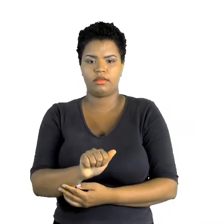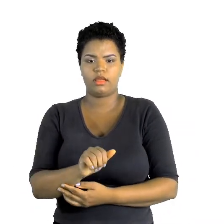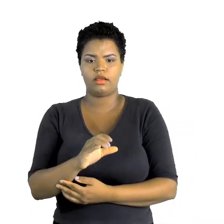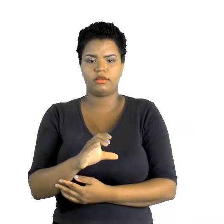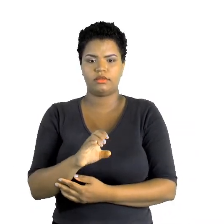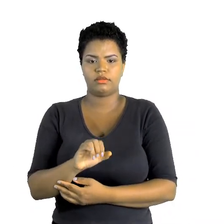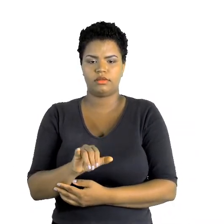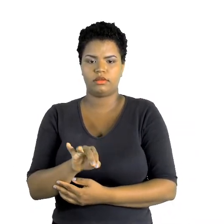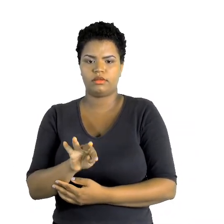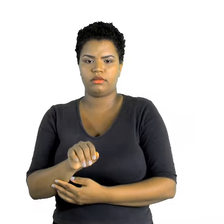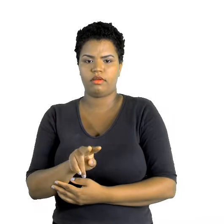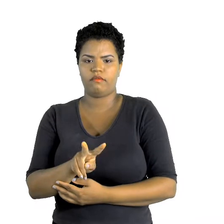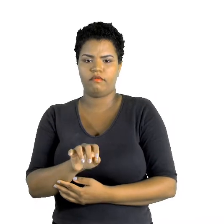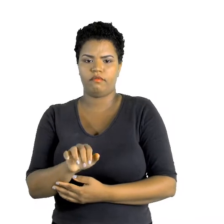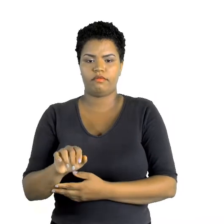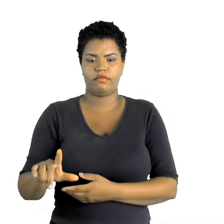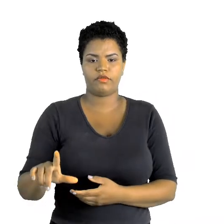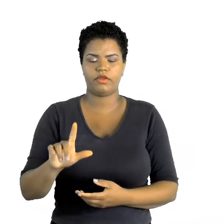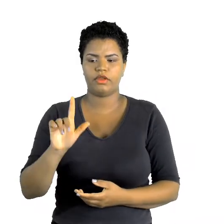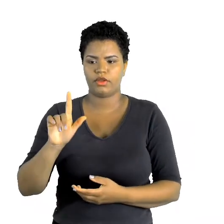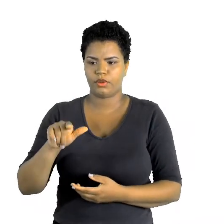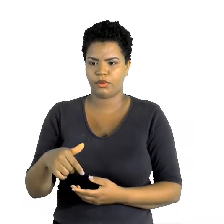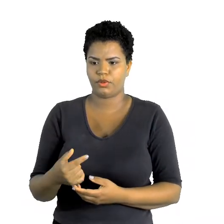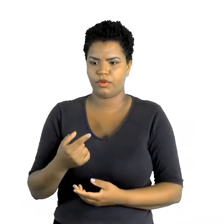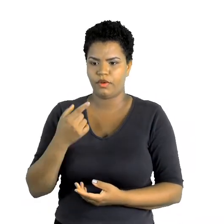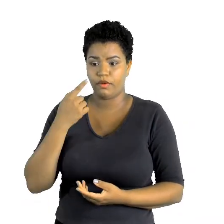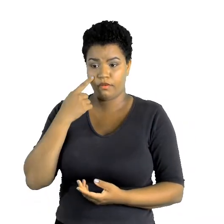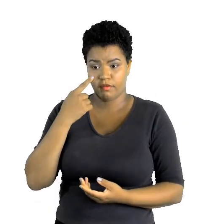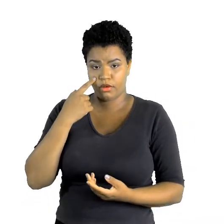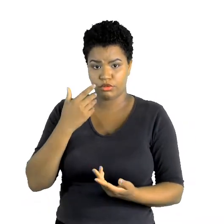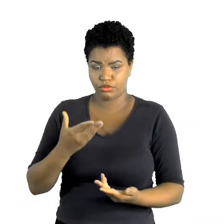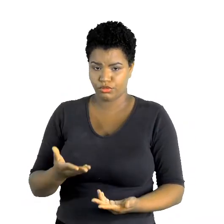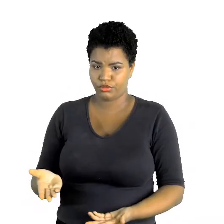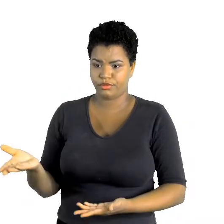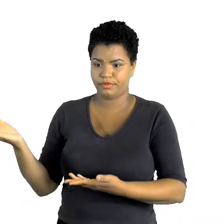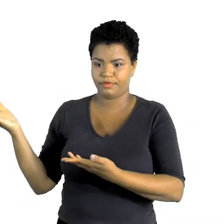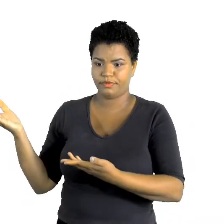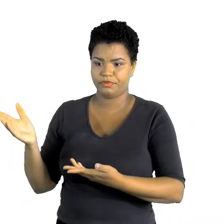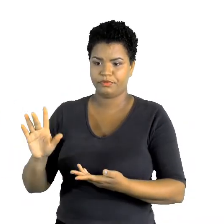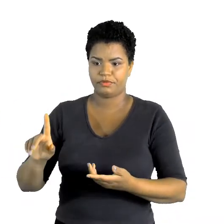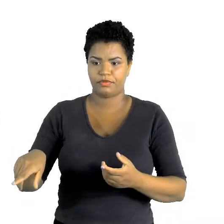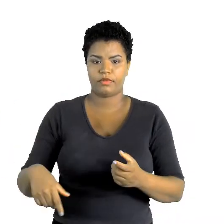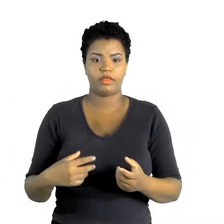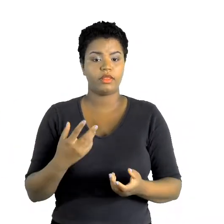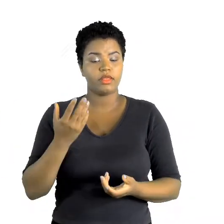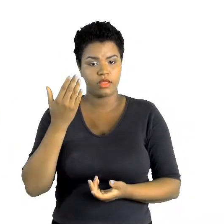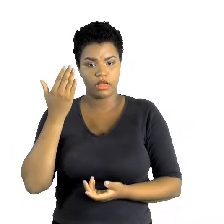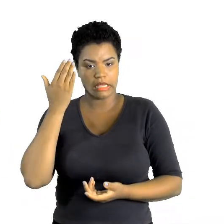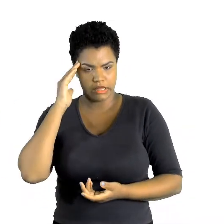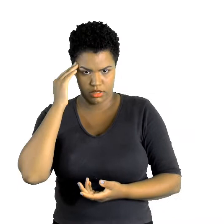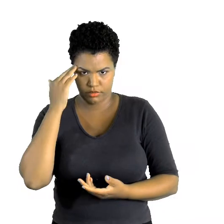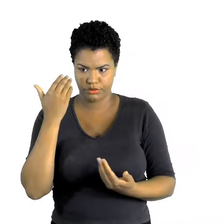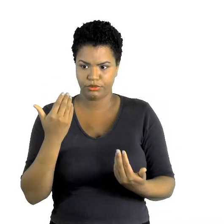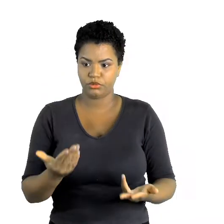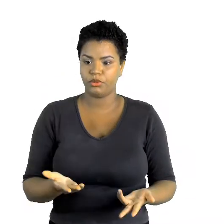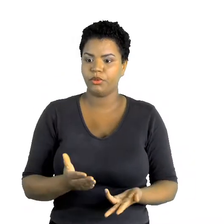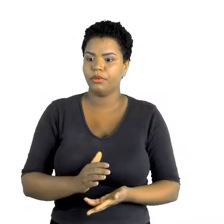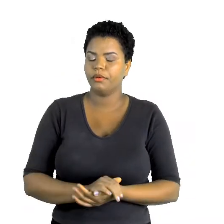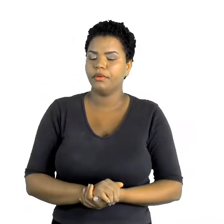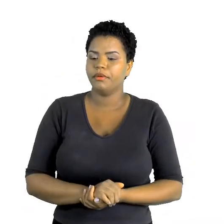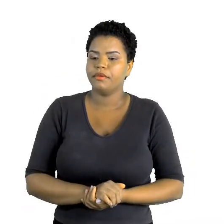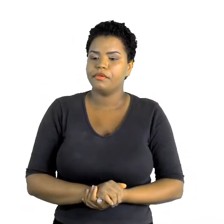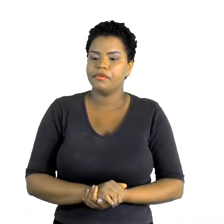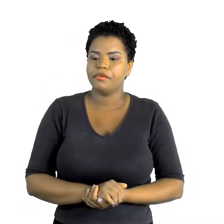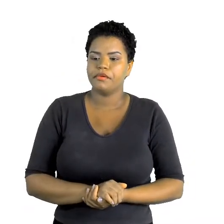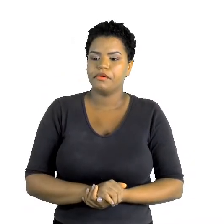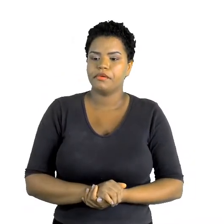inaceitável, tá? Então, esse able aí no final é o nosso sufixo dando esse sentido. Então, aí nós temos, portanto,